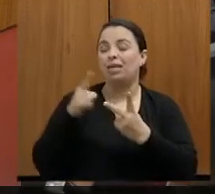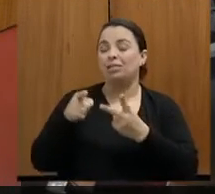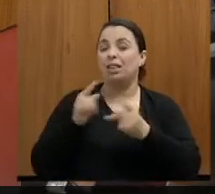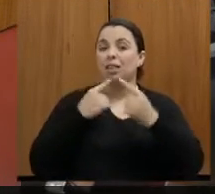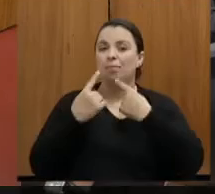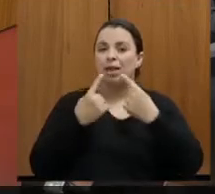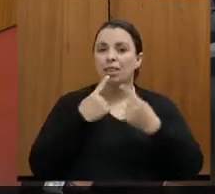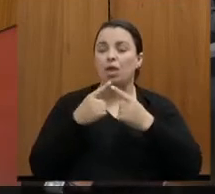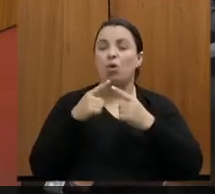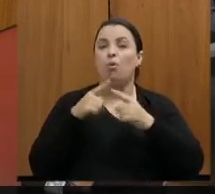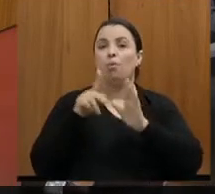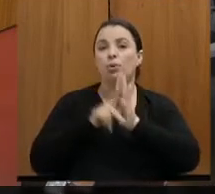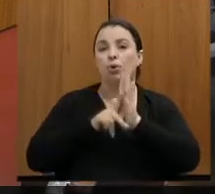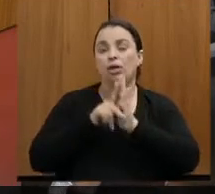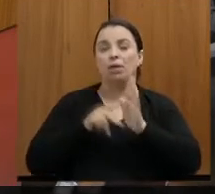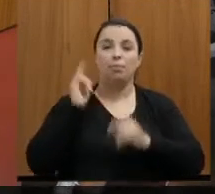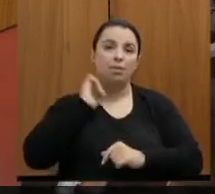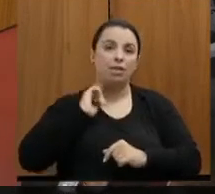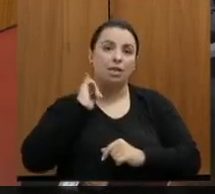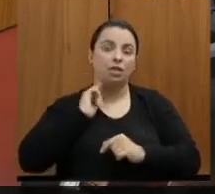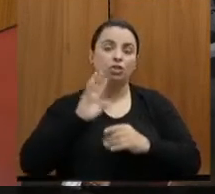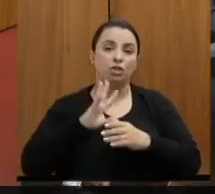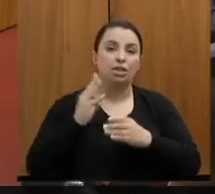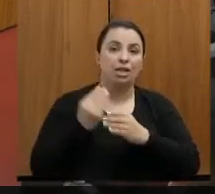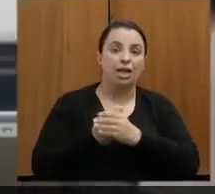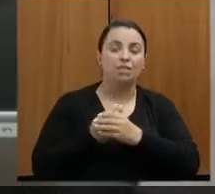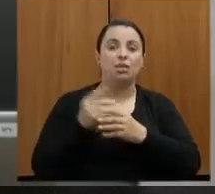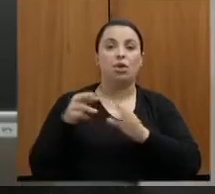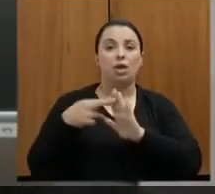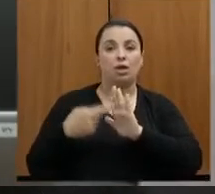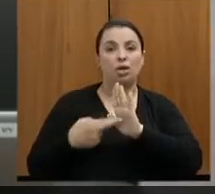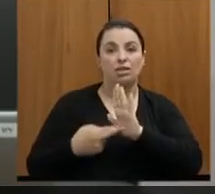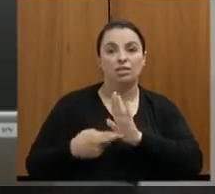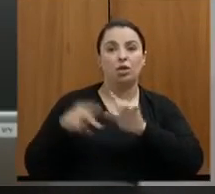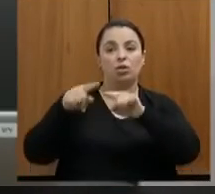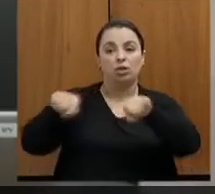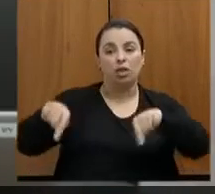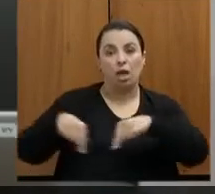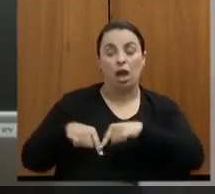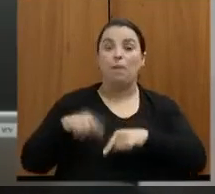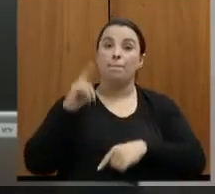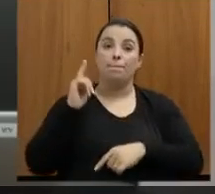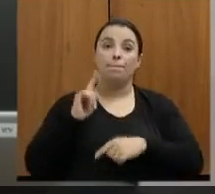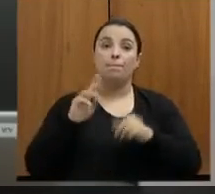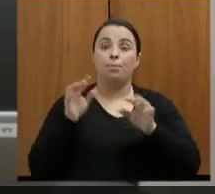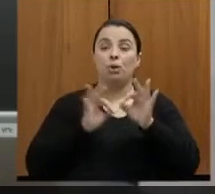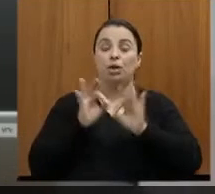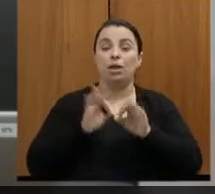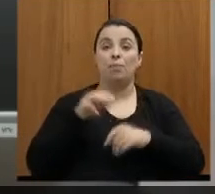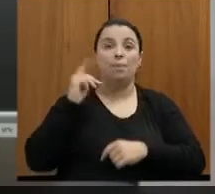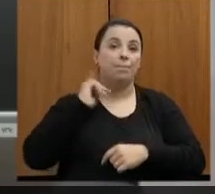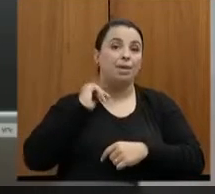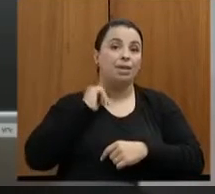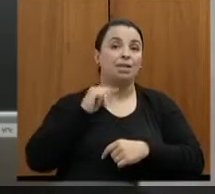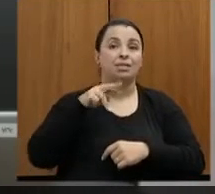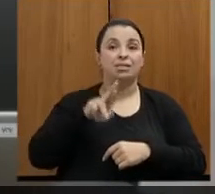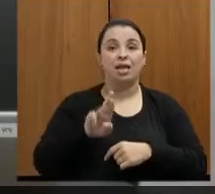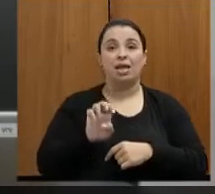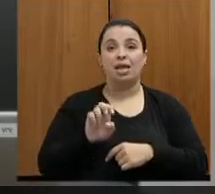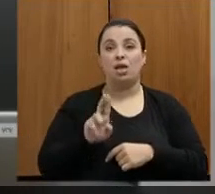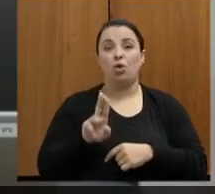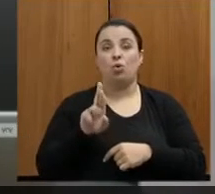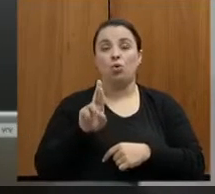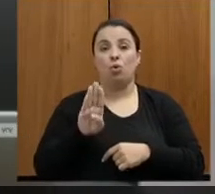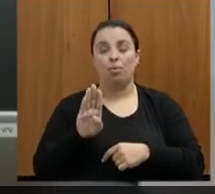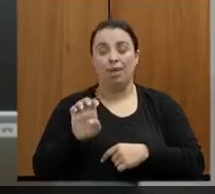Integração e Regularização Territorial, Minas Reurb, ressaltando-se que essa iniciativa